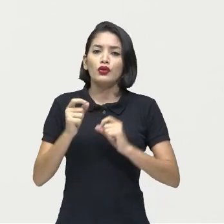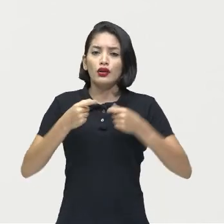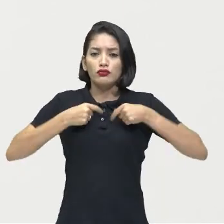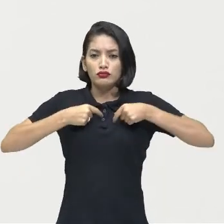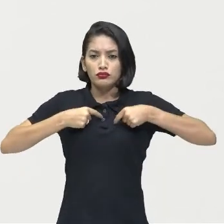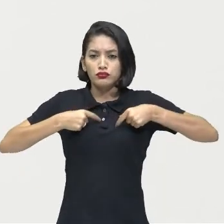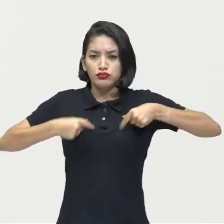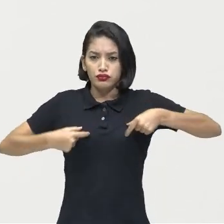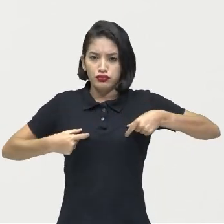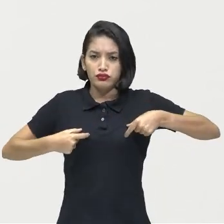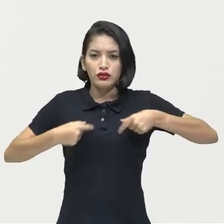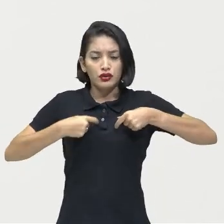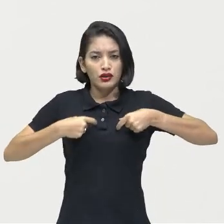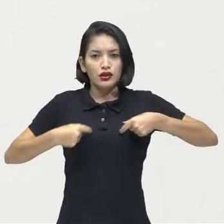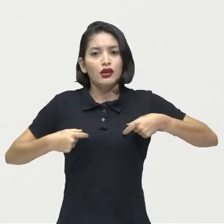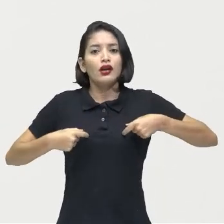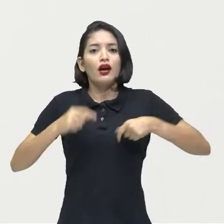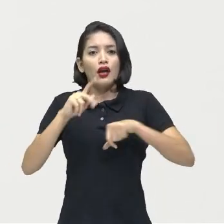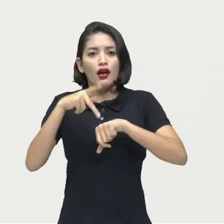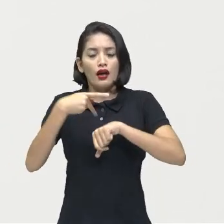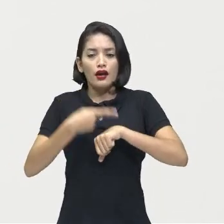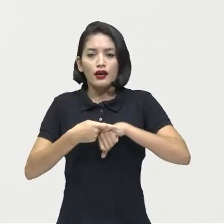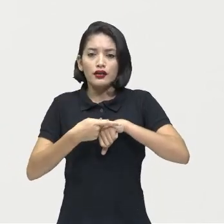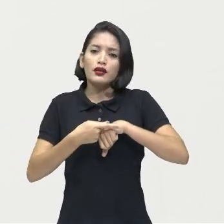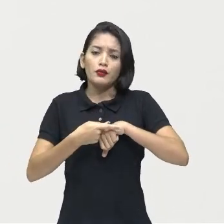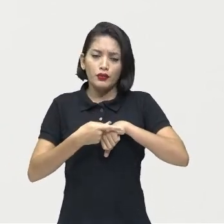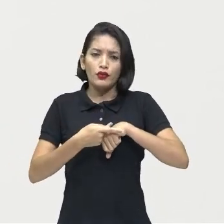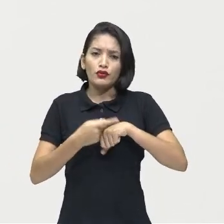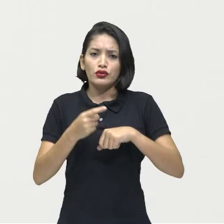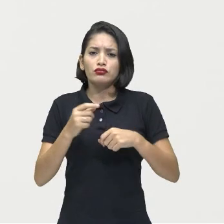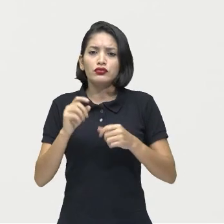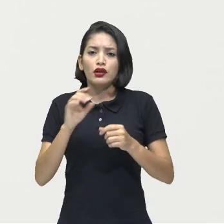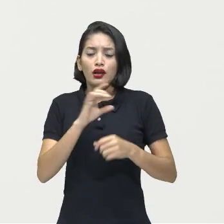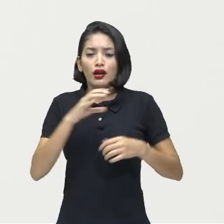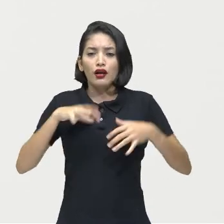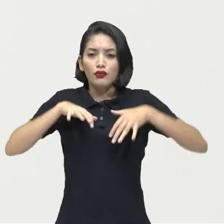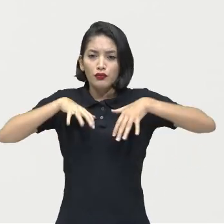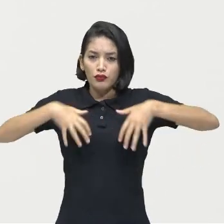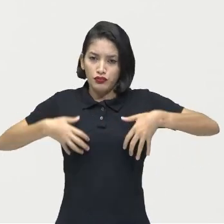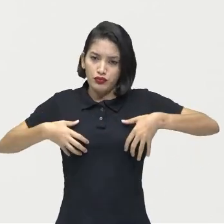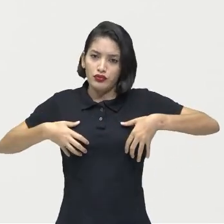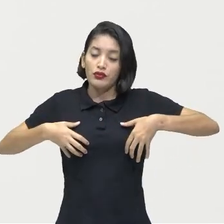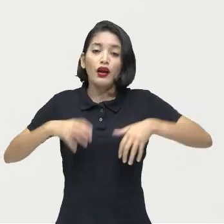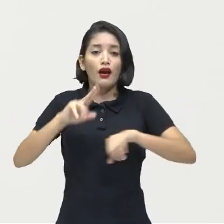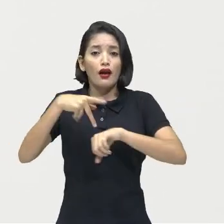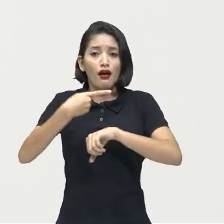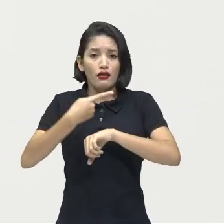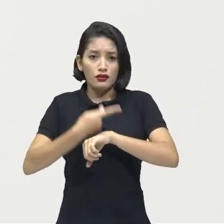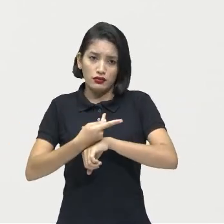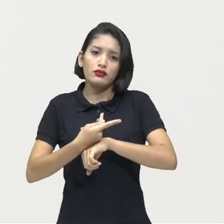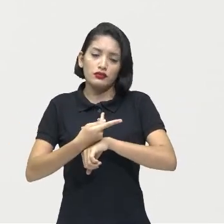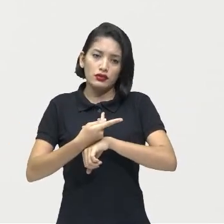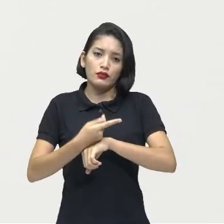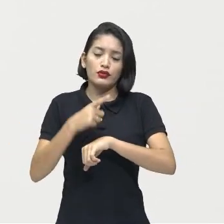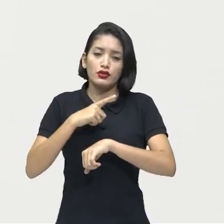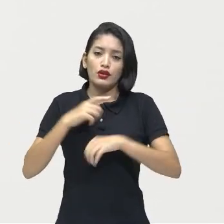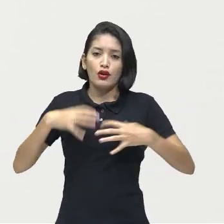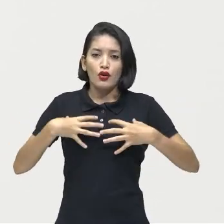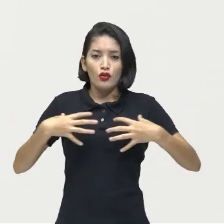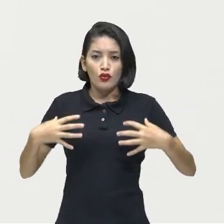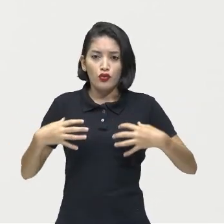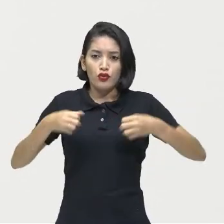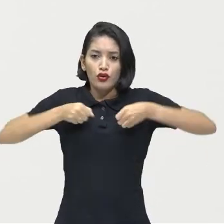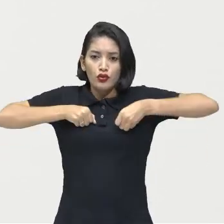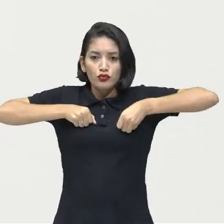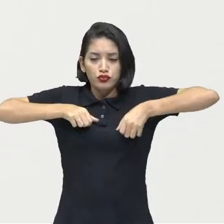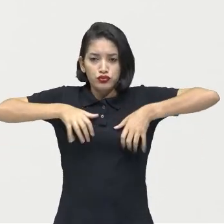da traqueia, que penetram cada um em um pulmão. E os alvéolos pulmonares são o local onde ocorrem